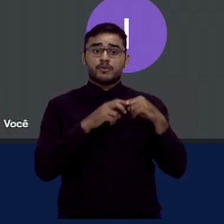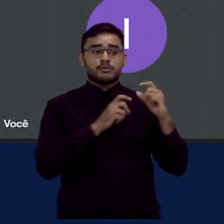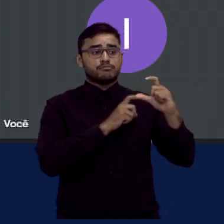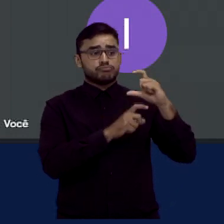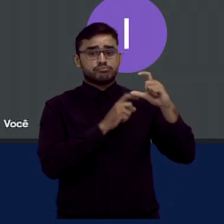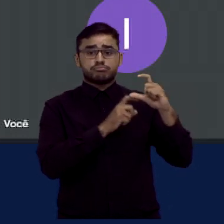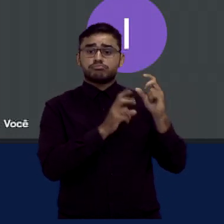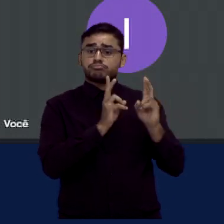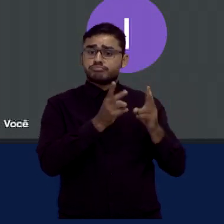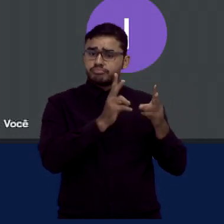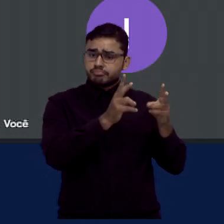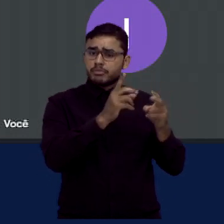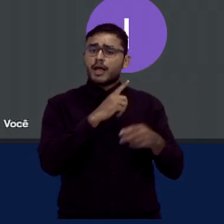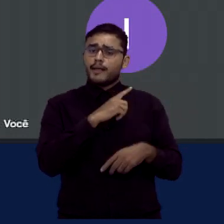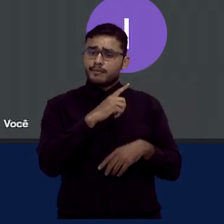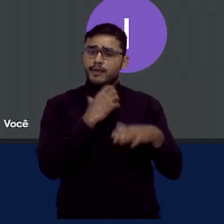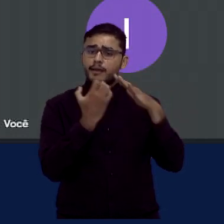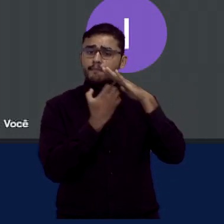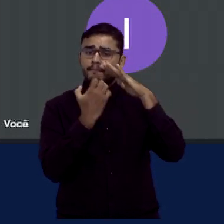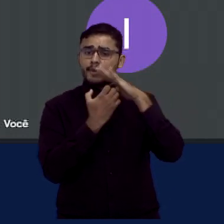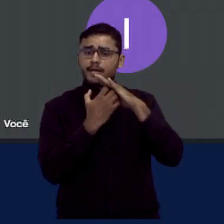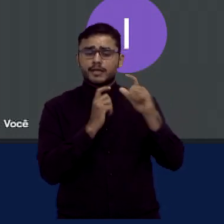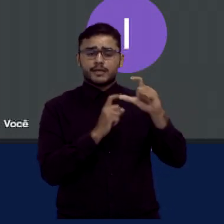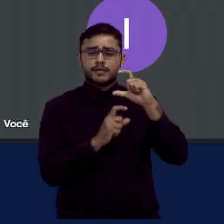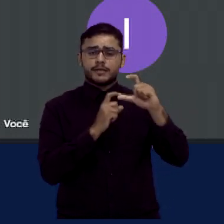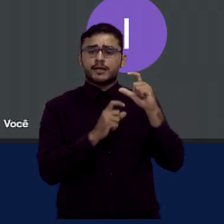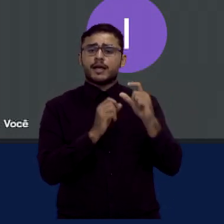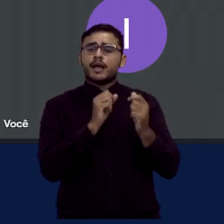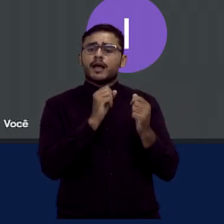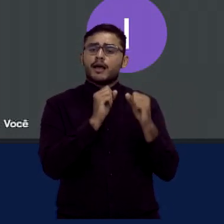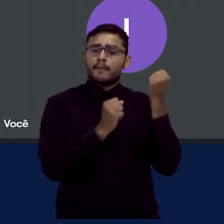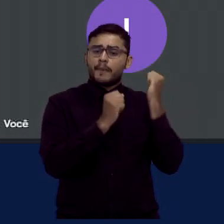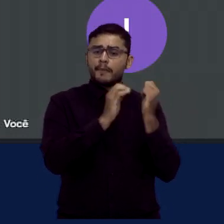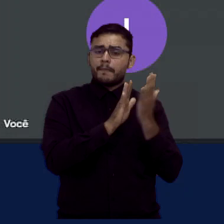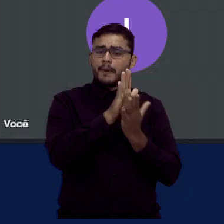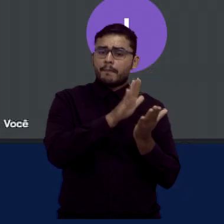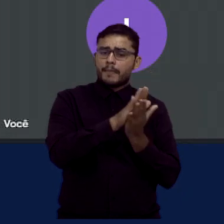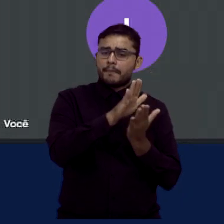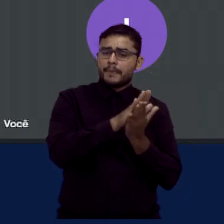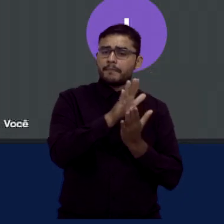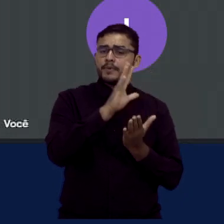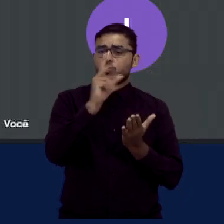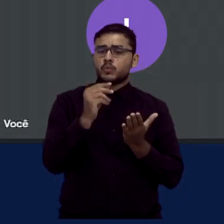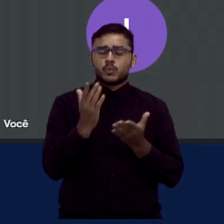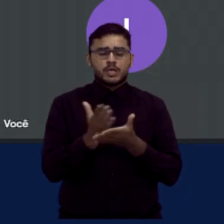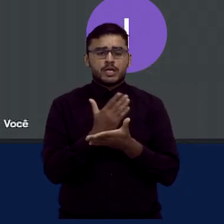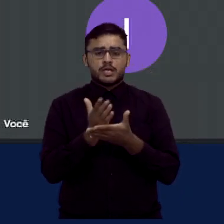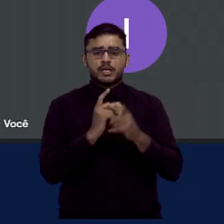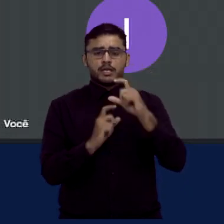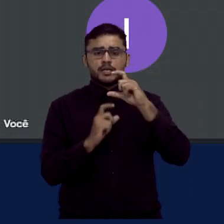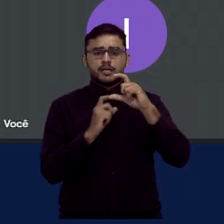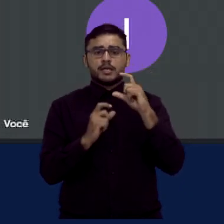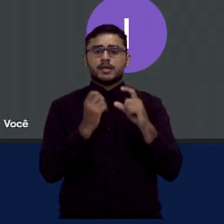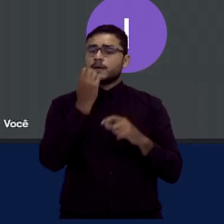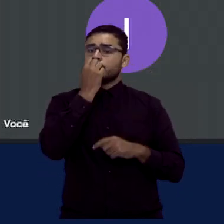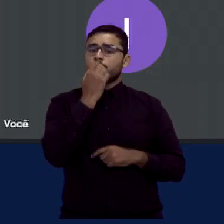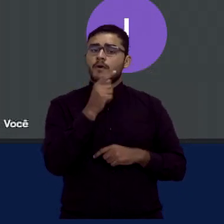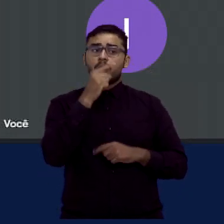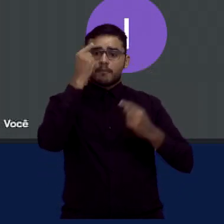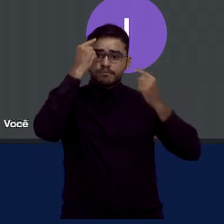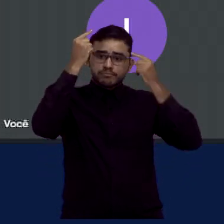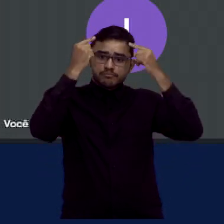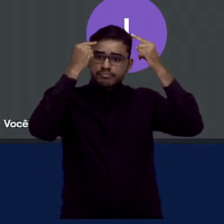quadrinhos para, como é que o pessoal diz, né? Para dar espaço para essas ideias surgirem, para